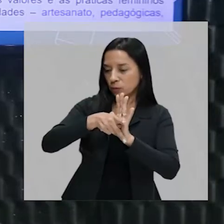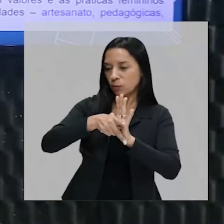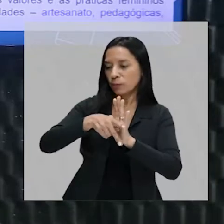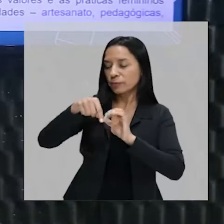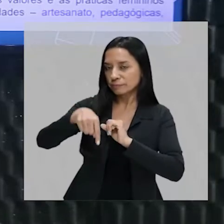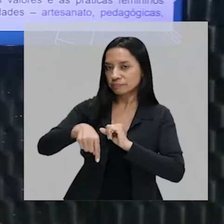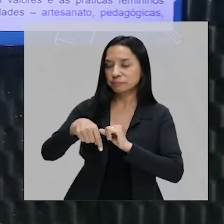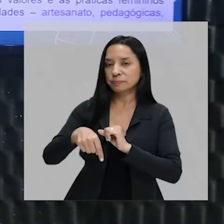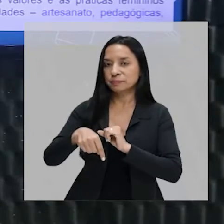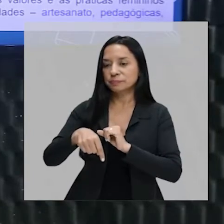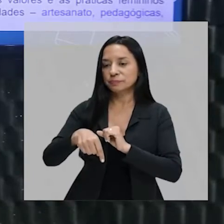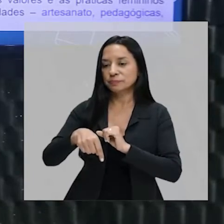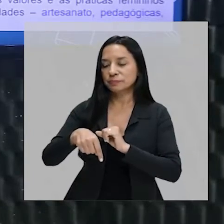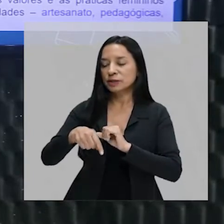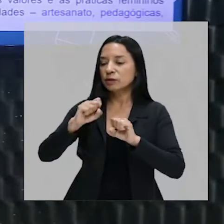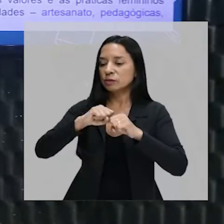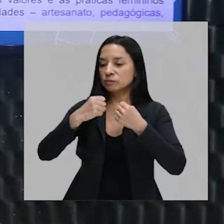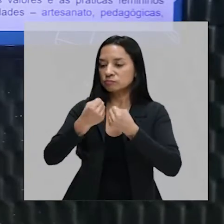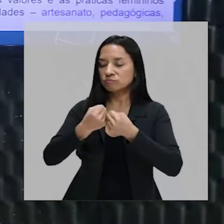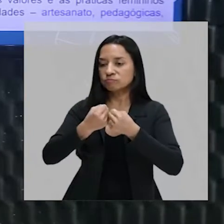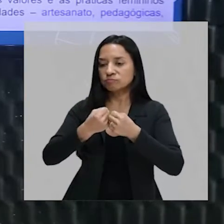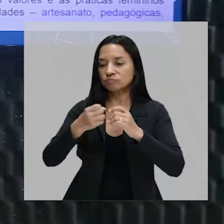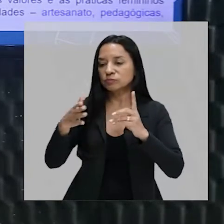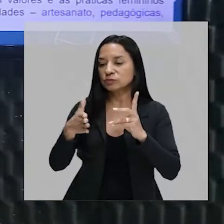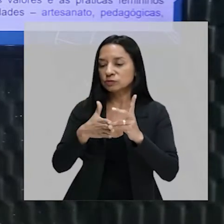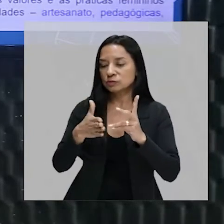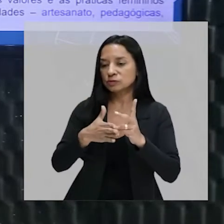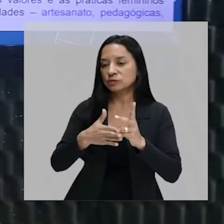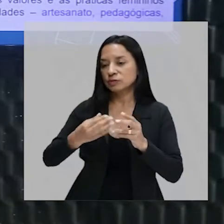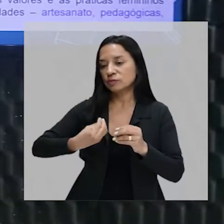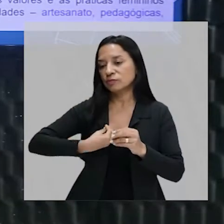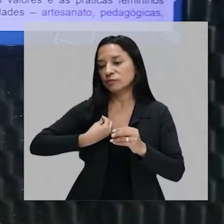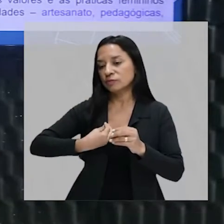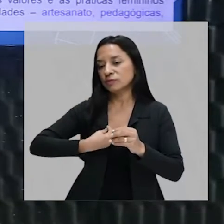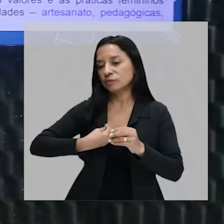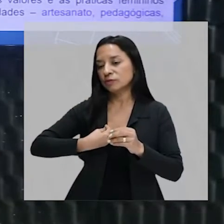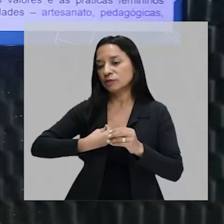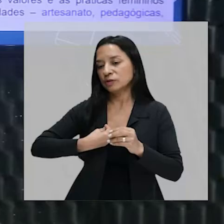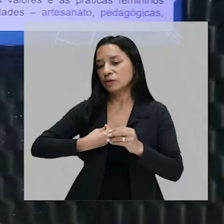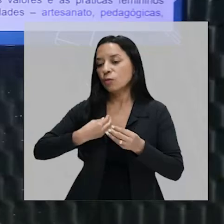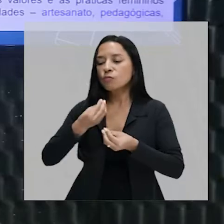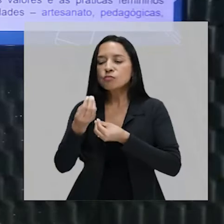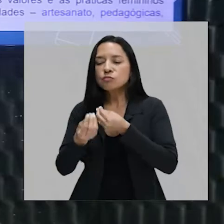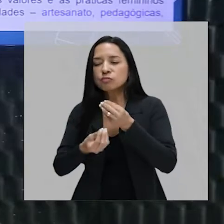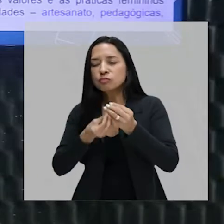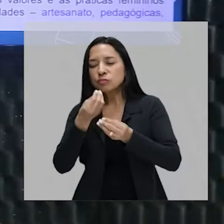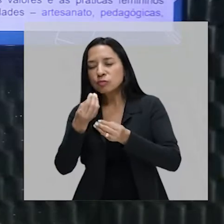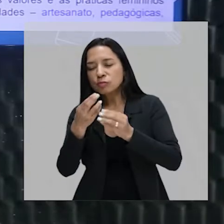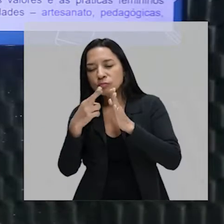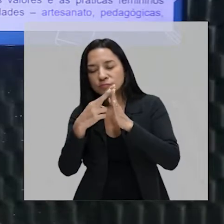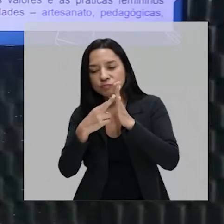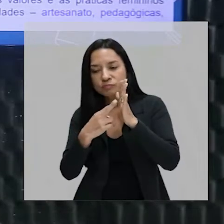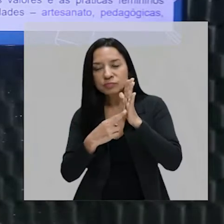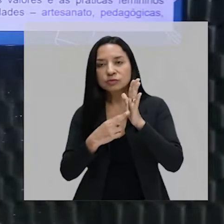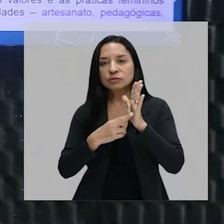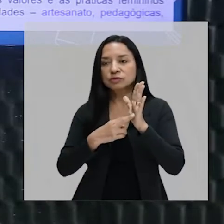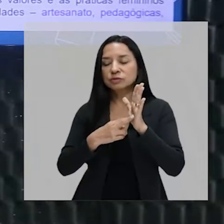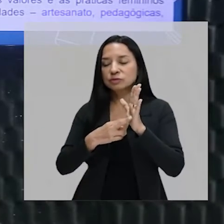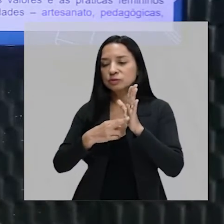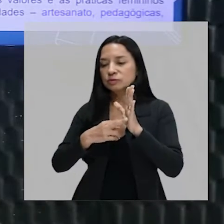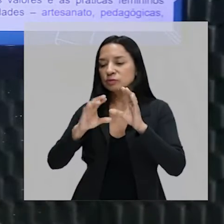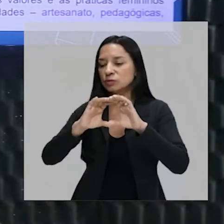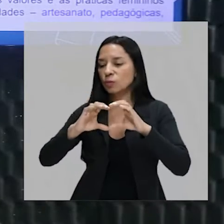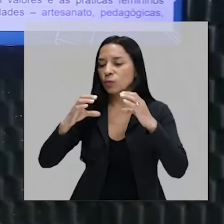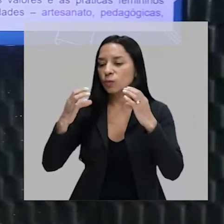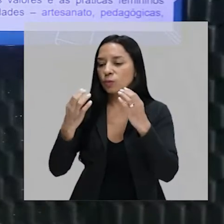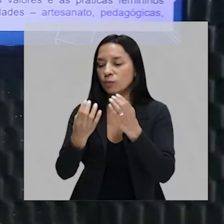essa sociedades indígenas elas viviam em regime de comunitário e nós estamos falando